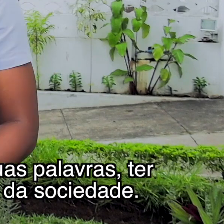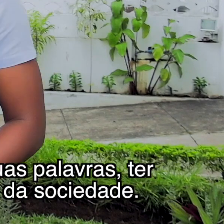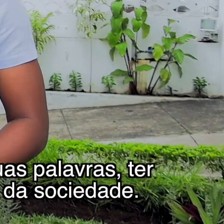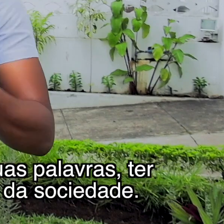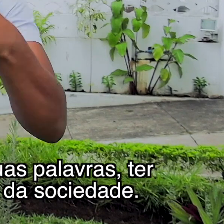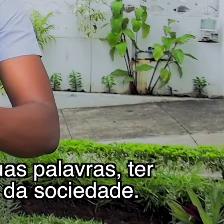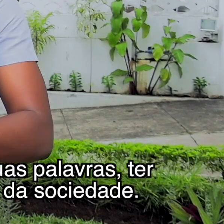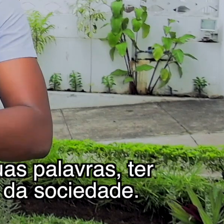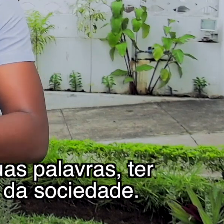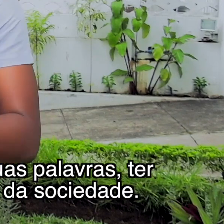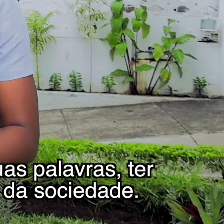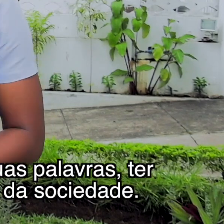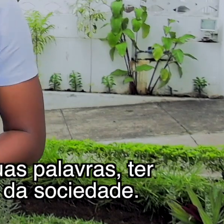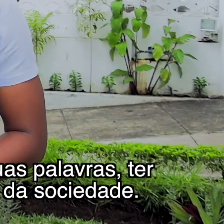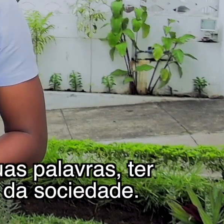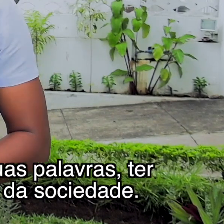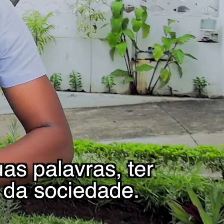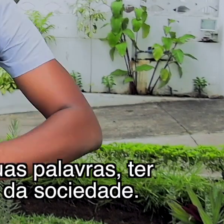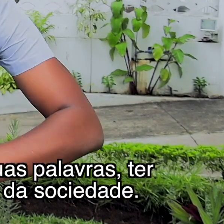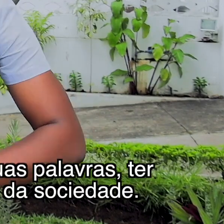emprego fala a sentir parte da sociedade.